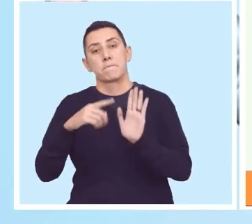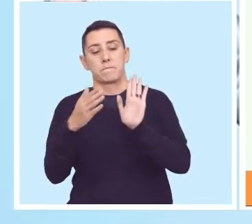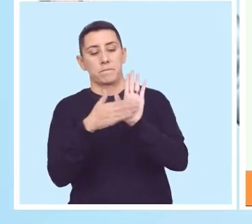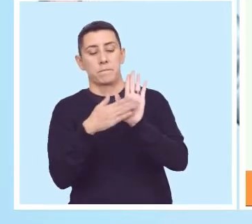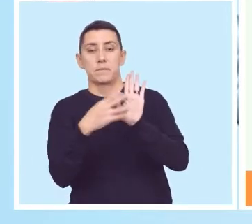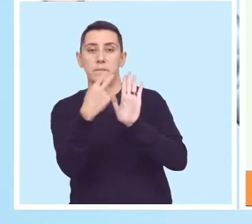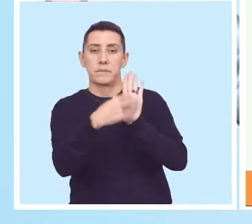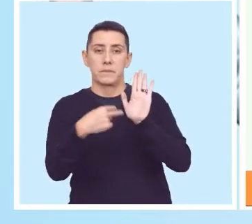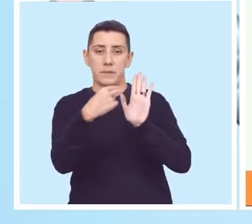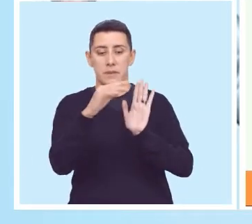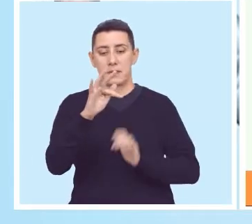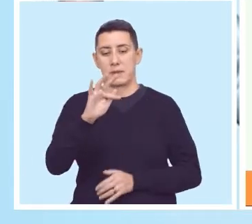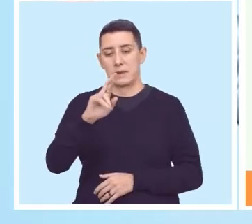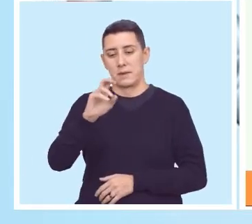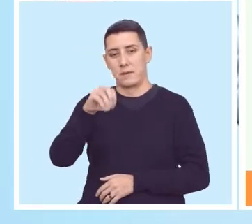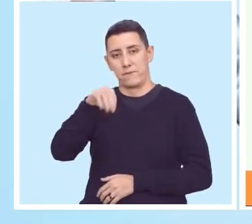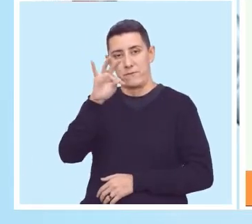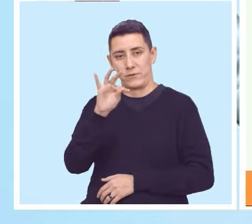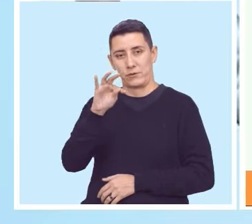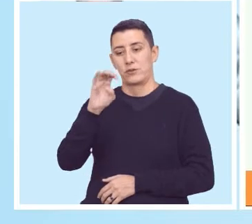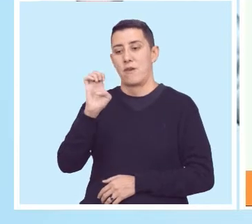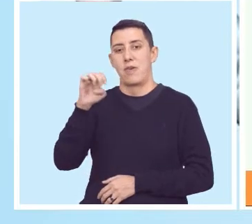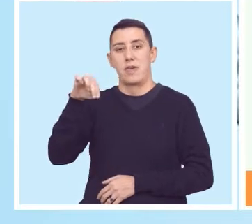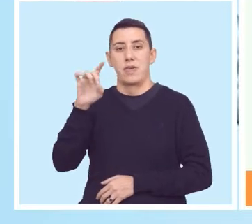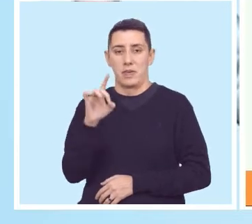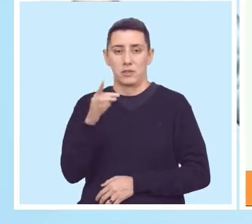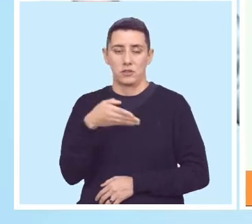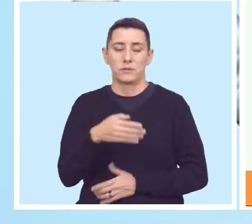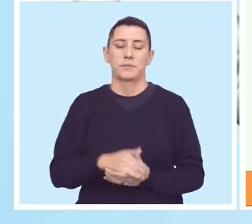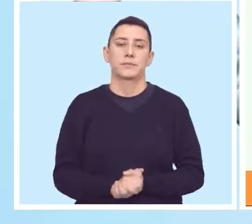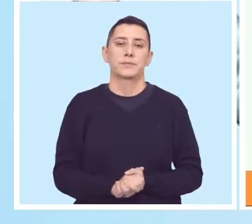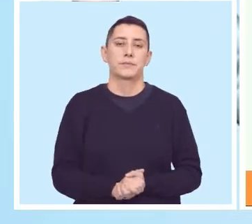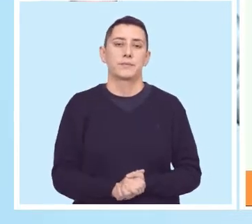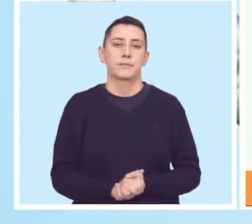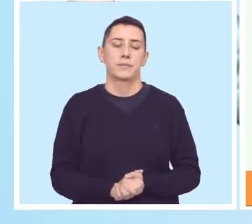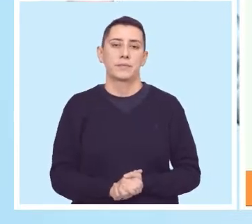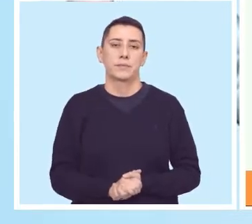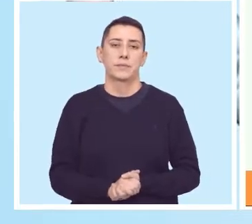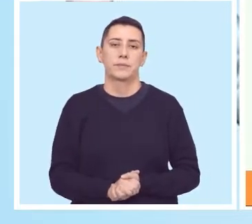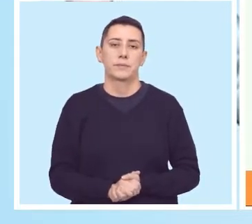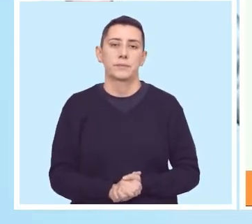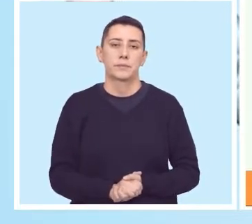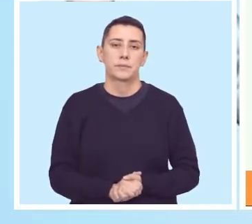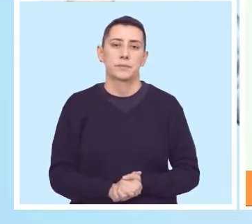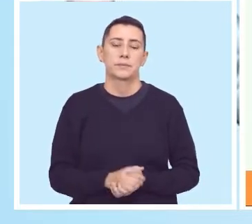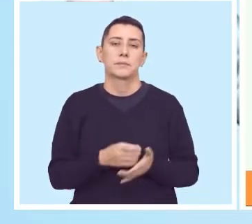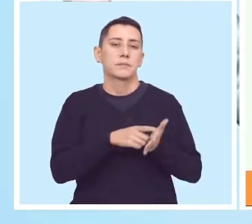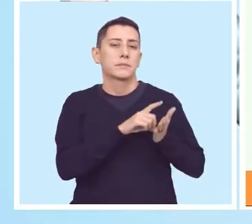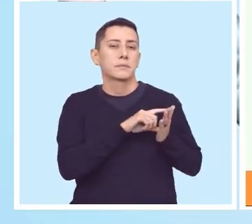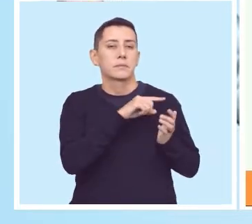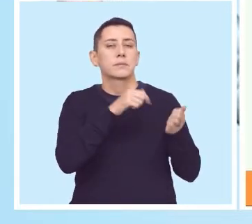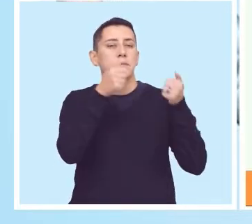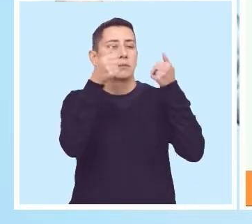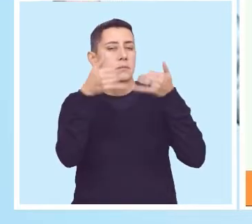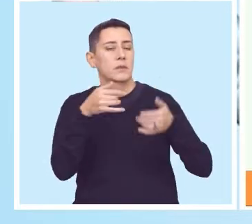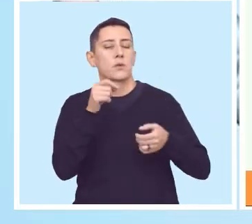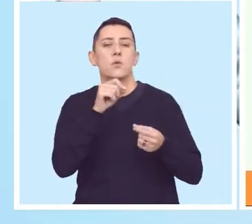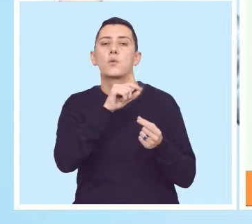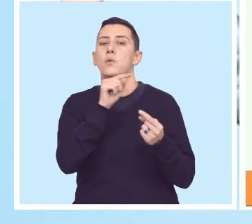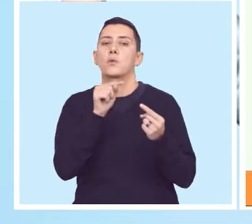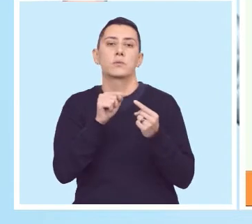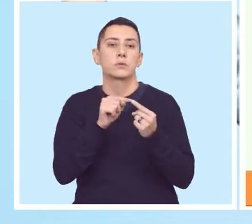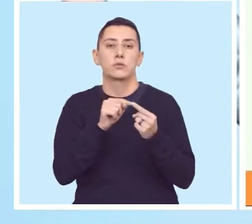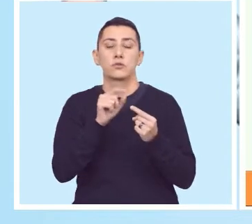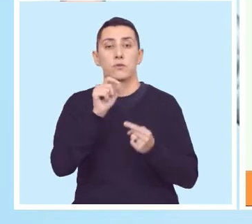de monitoramento, pessoal, como nós já conversamos, como eu já mencionei, o objetivo dele é, de repente,